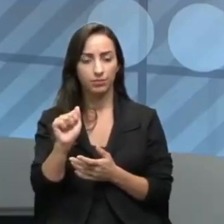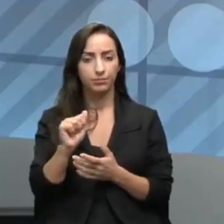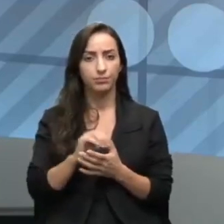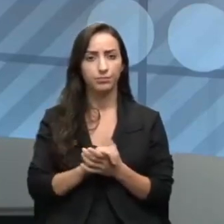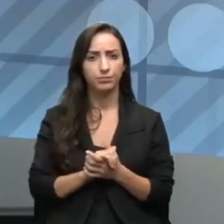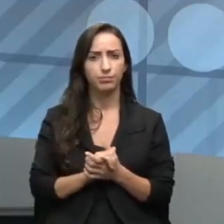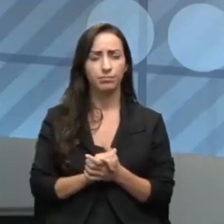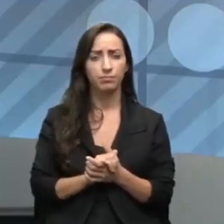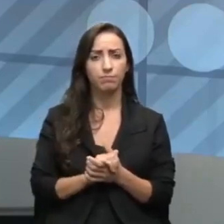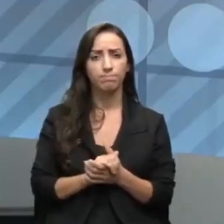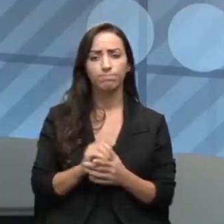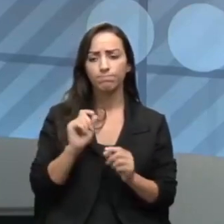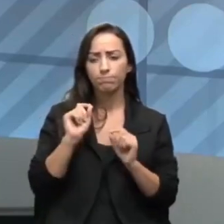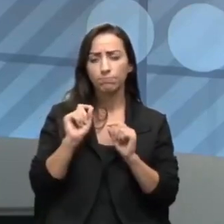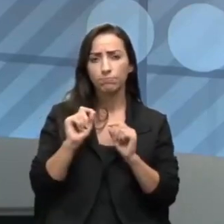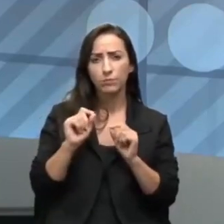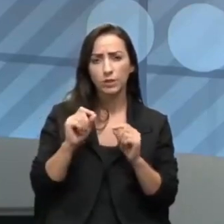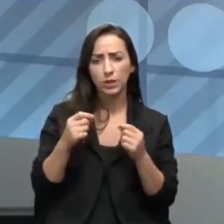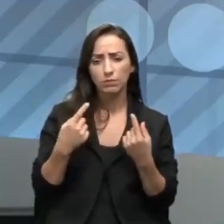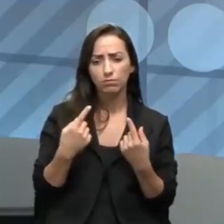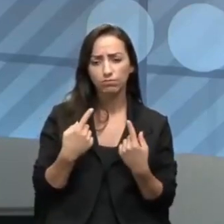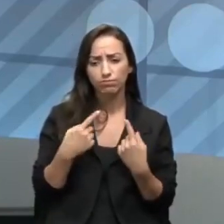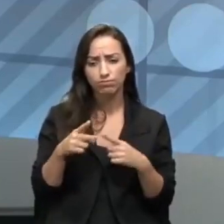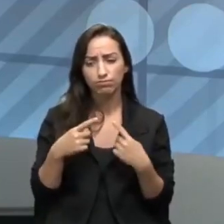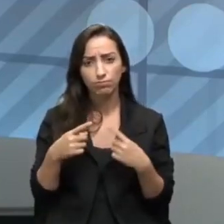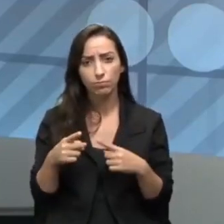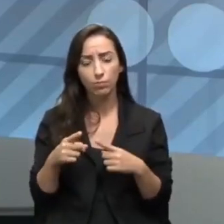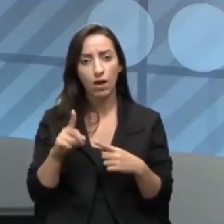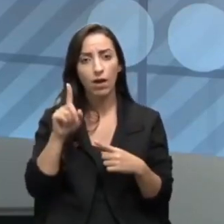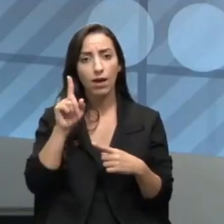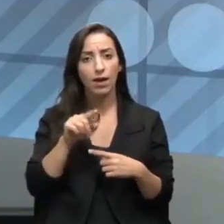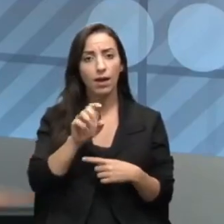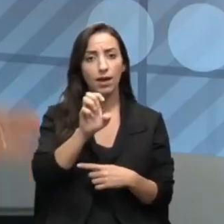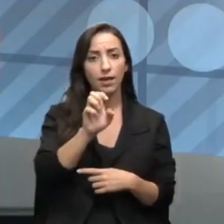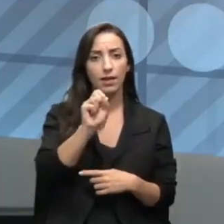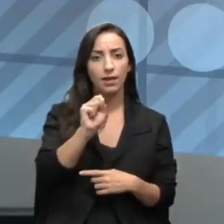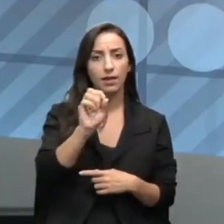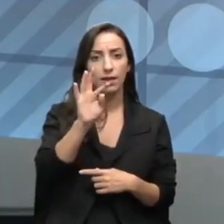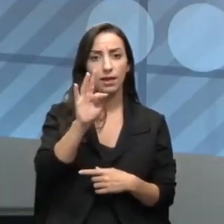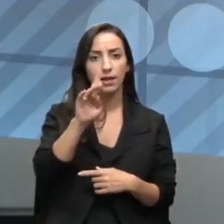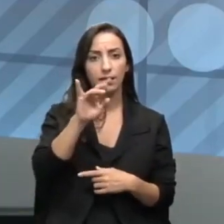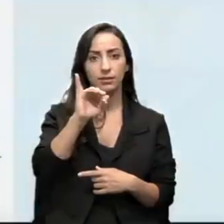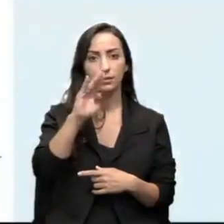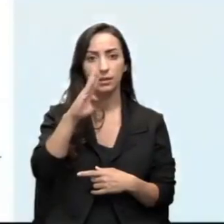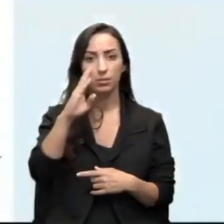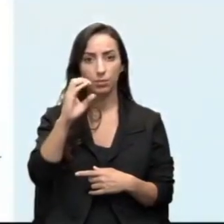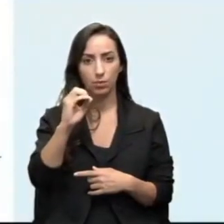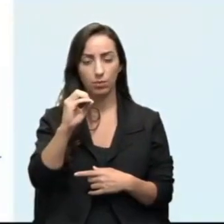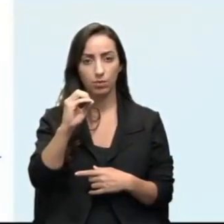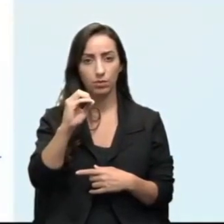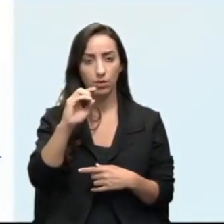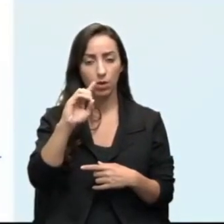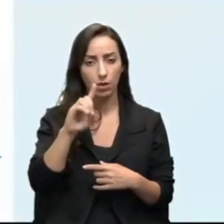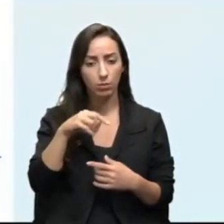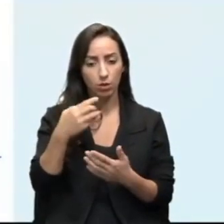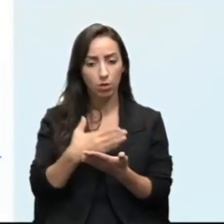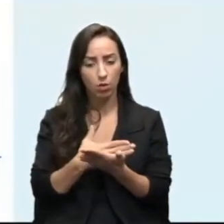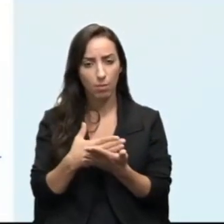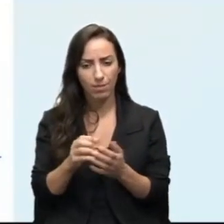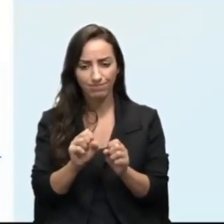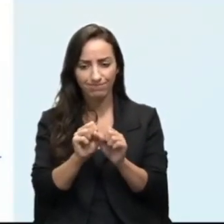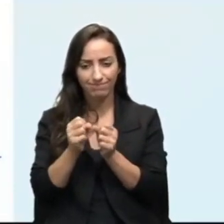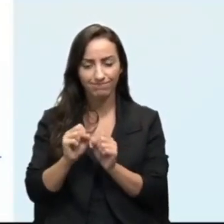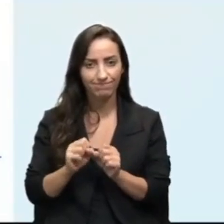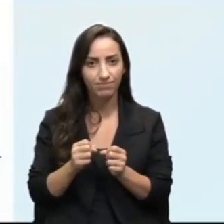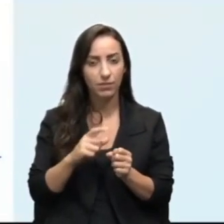quem combate esse esforço é o estribo. Então, após o início da fissuração, nós